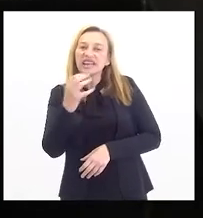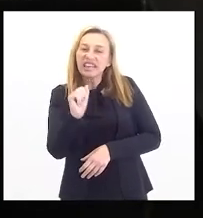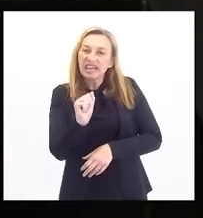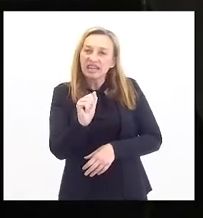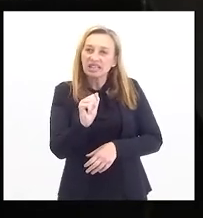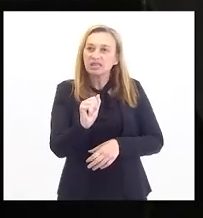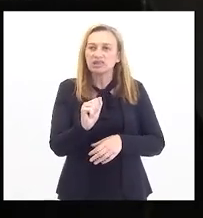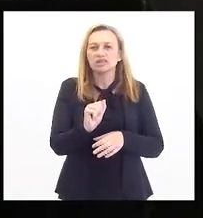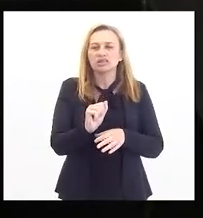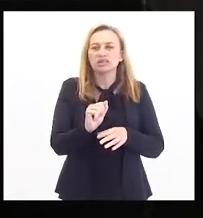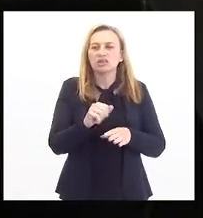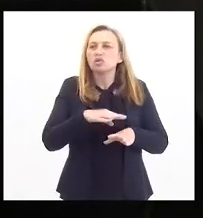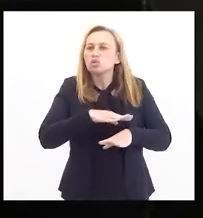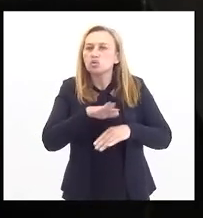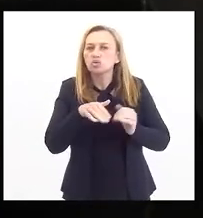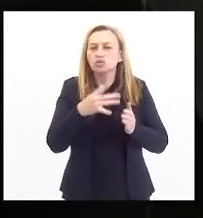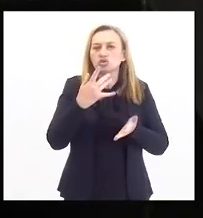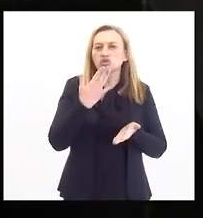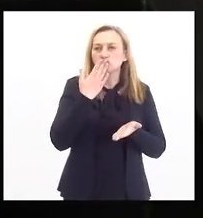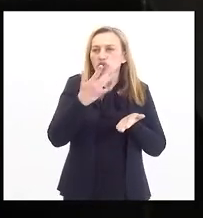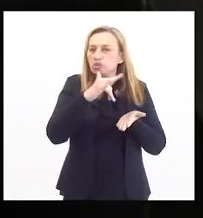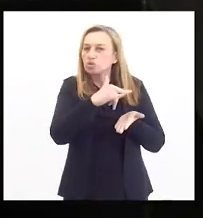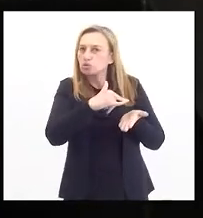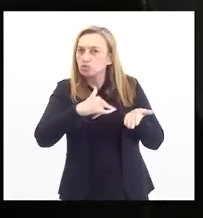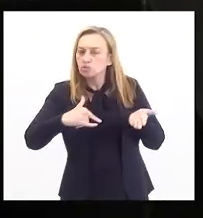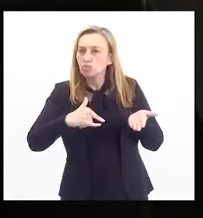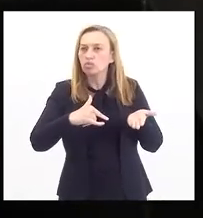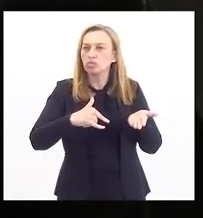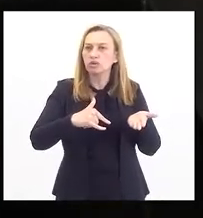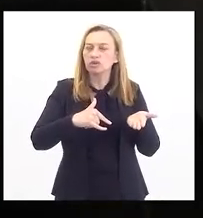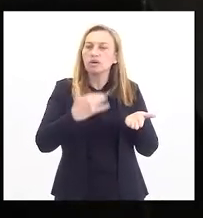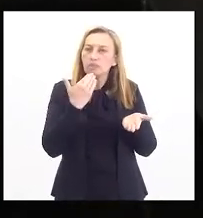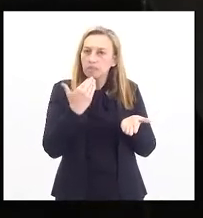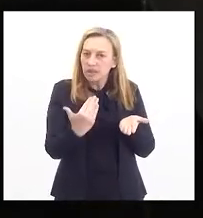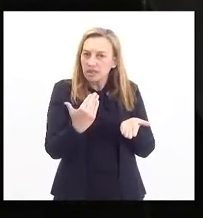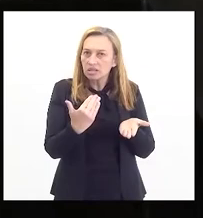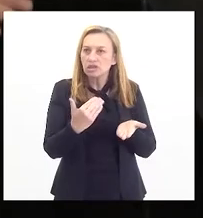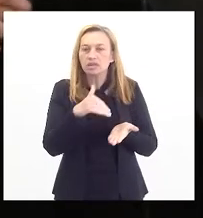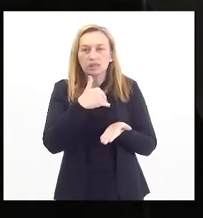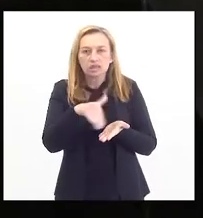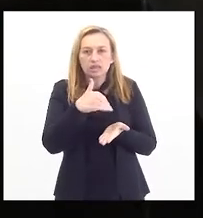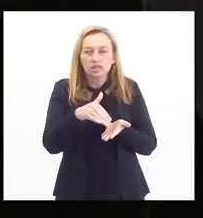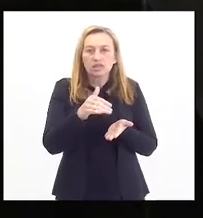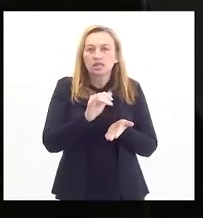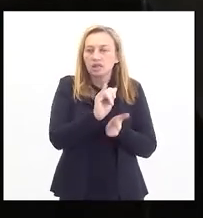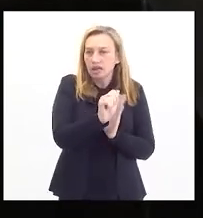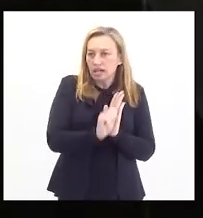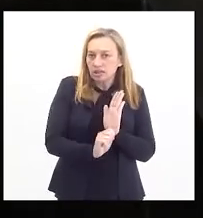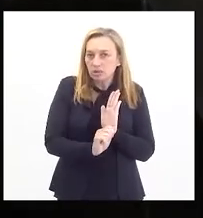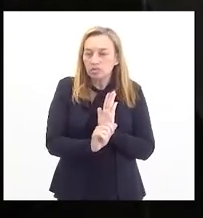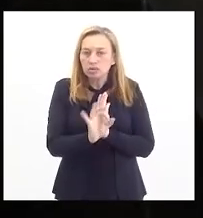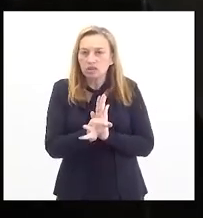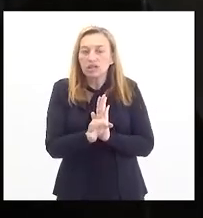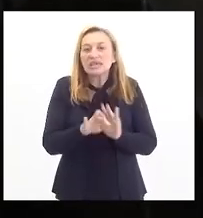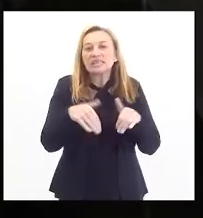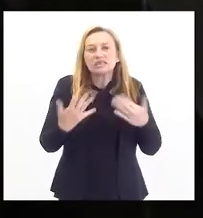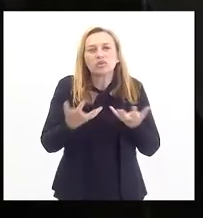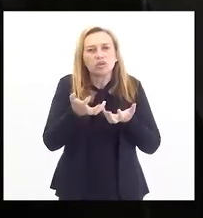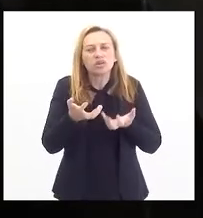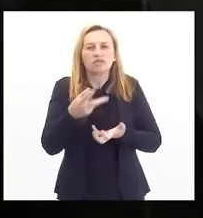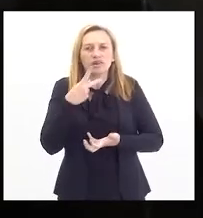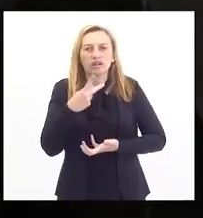enfim, todo tipo de documentação solicitada pela secretaria, relatórios permanentes. Então, eu quero aqui